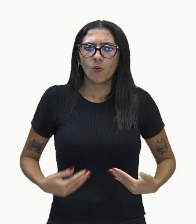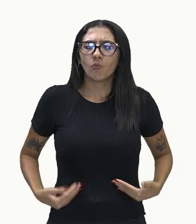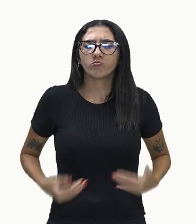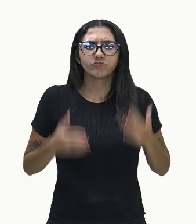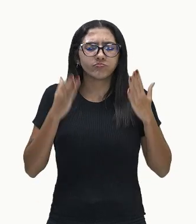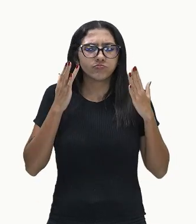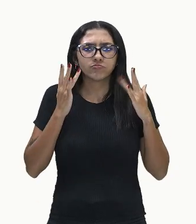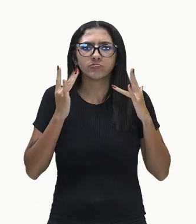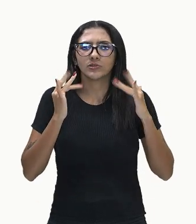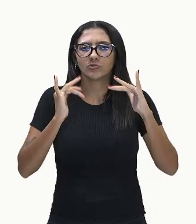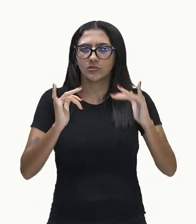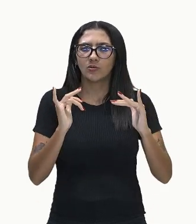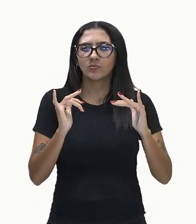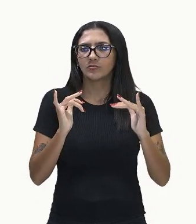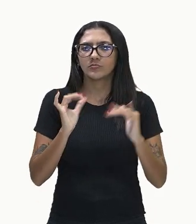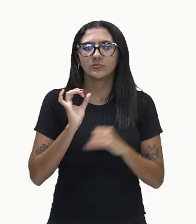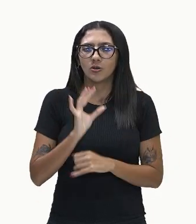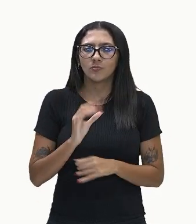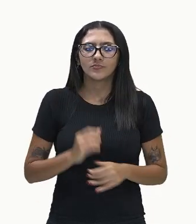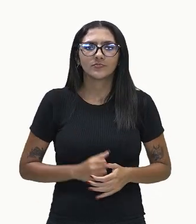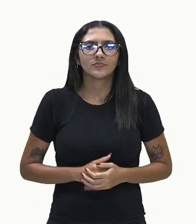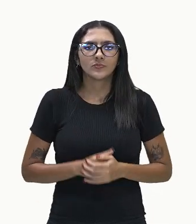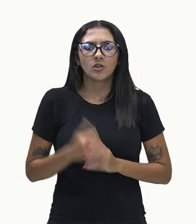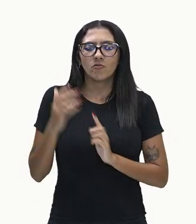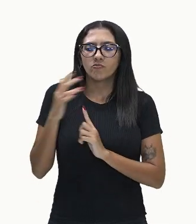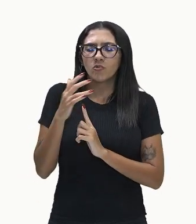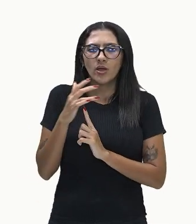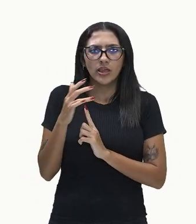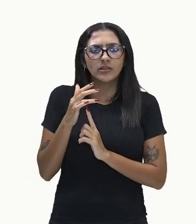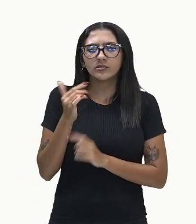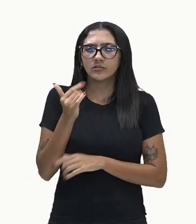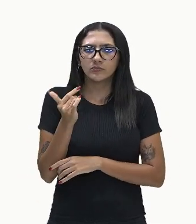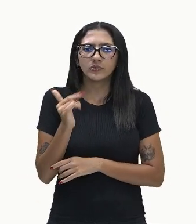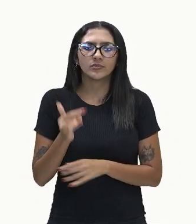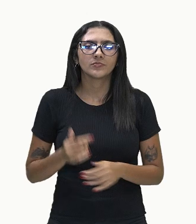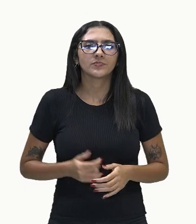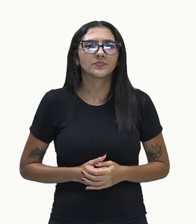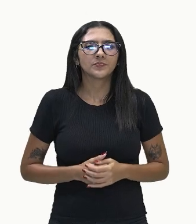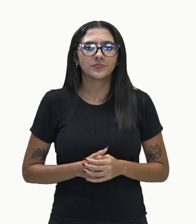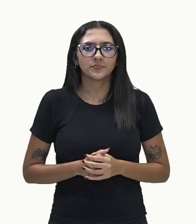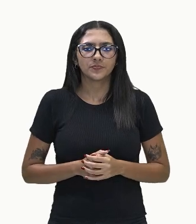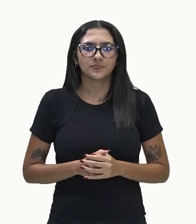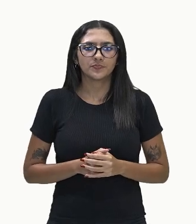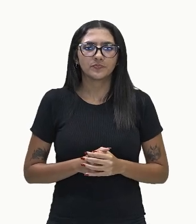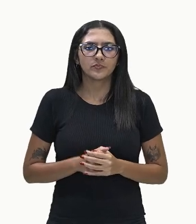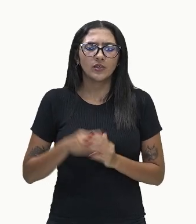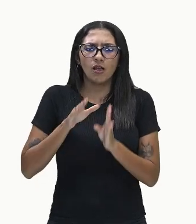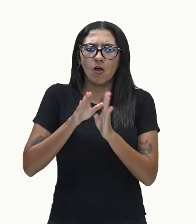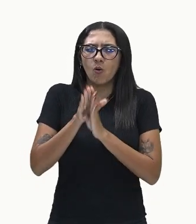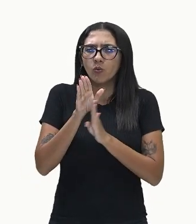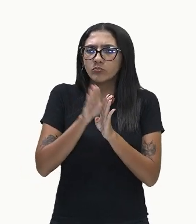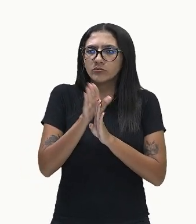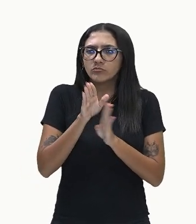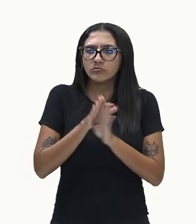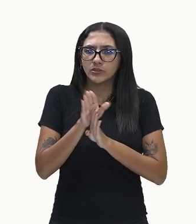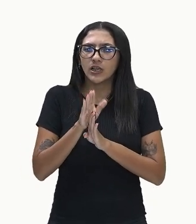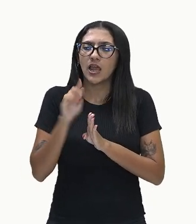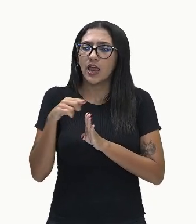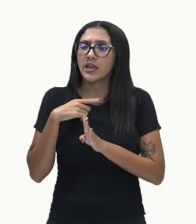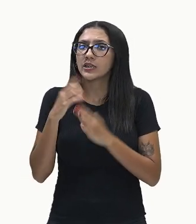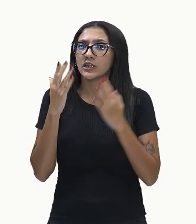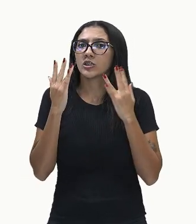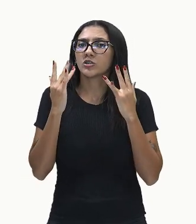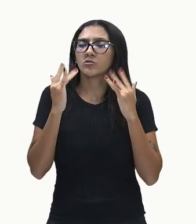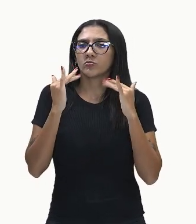seu fluxo natural, certo? Recomenda-se que o parto seja natural,